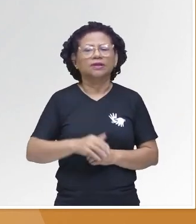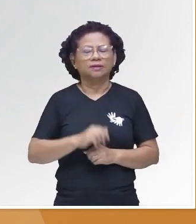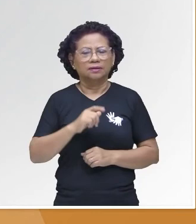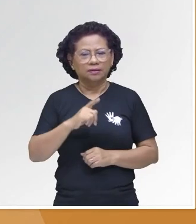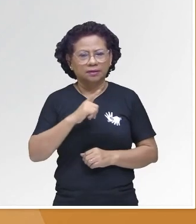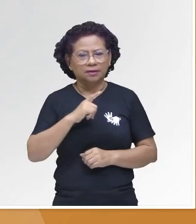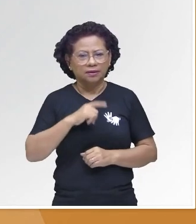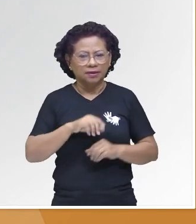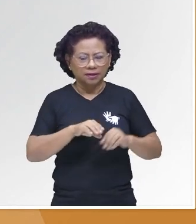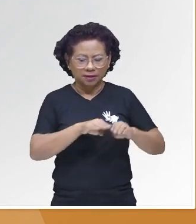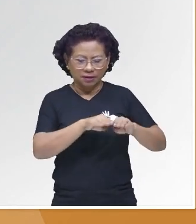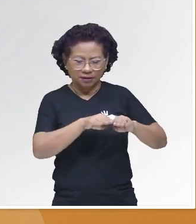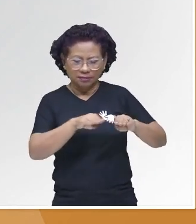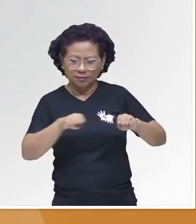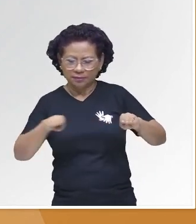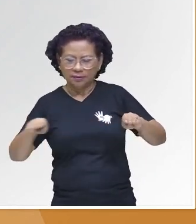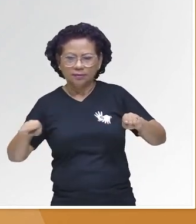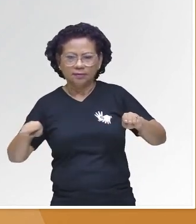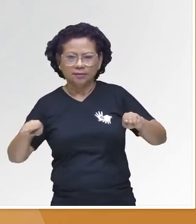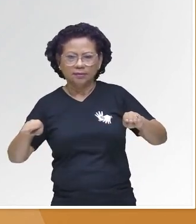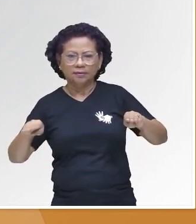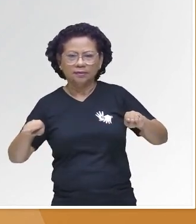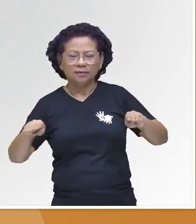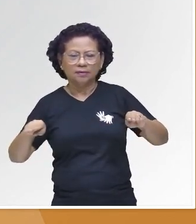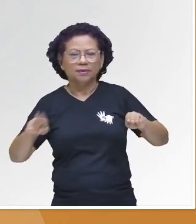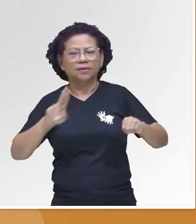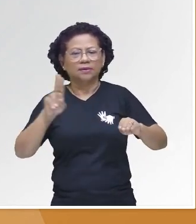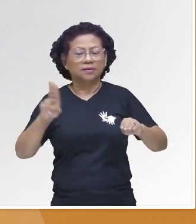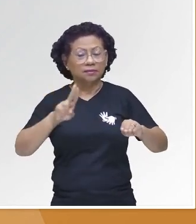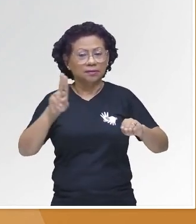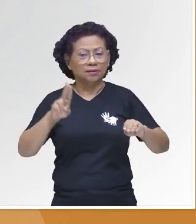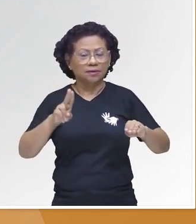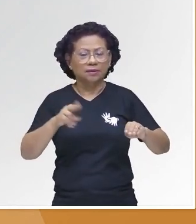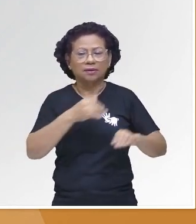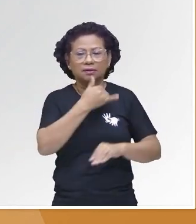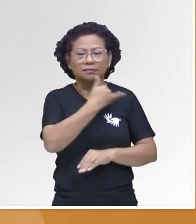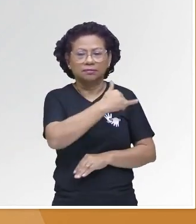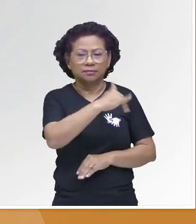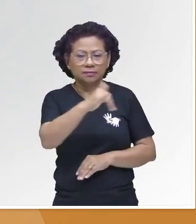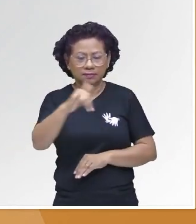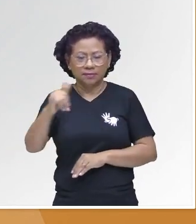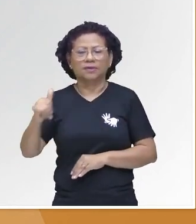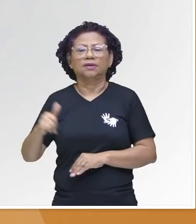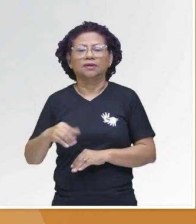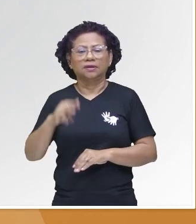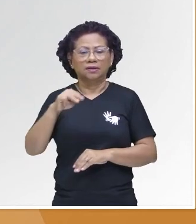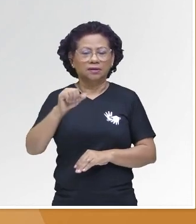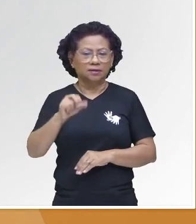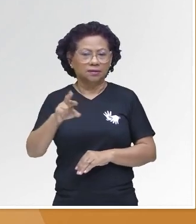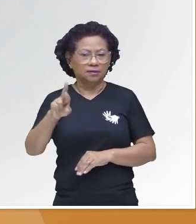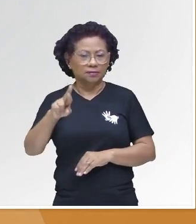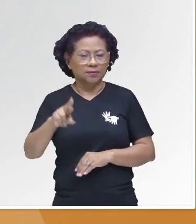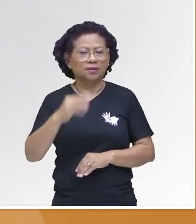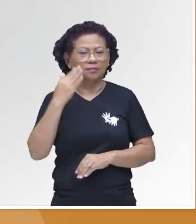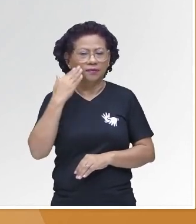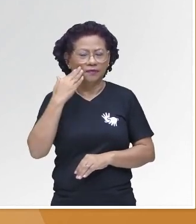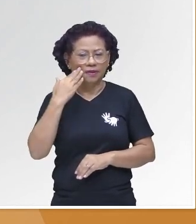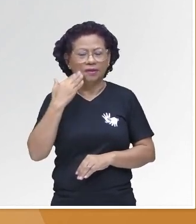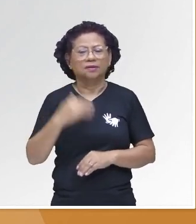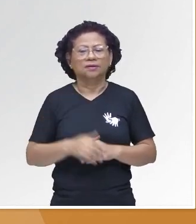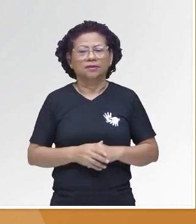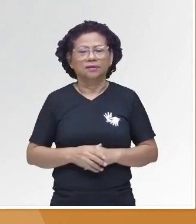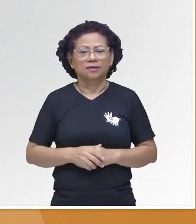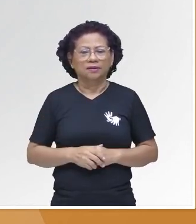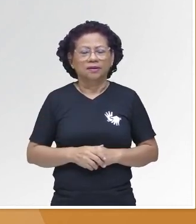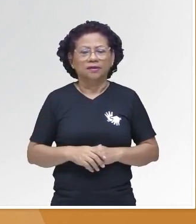que são utilizadas na energia maremotriz. E na imagem abaixo é como fica